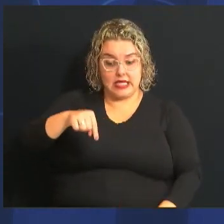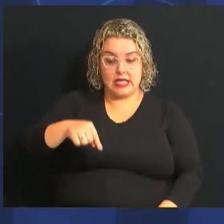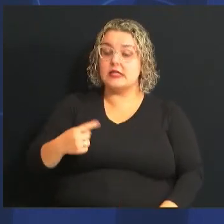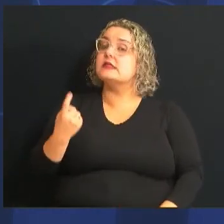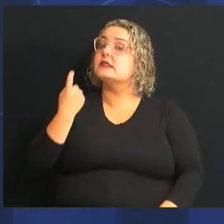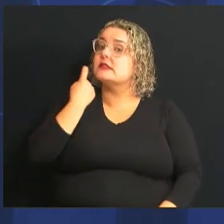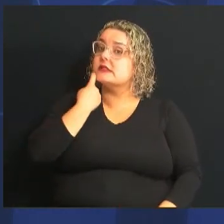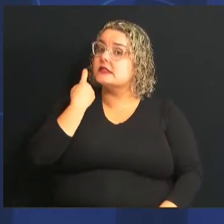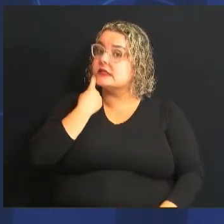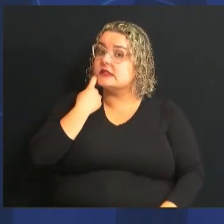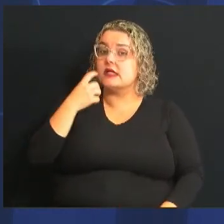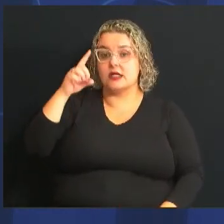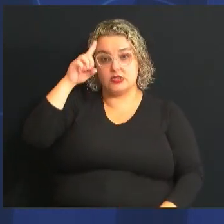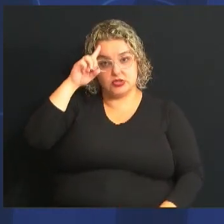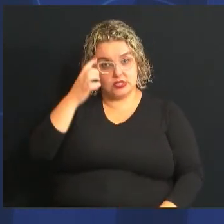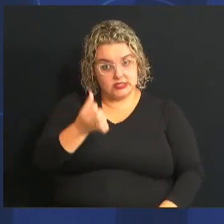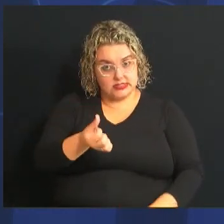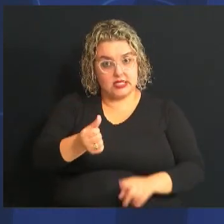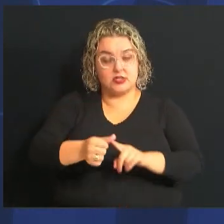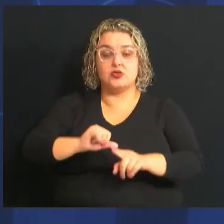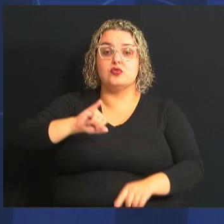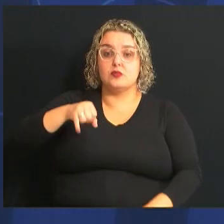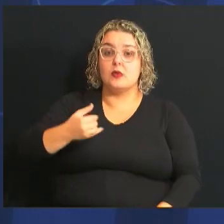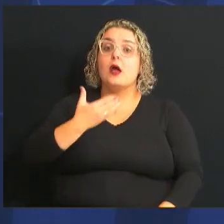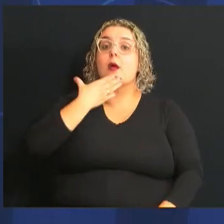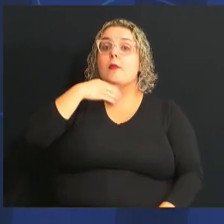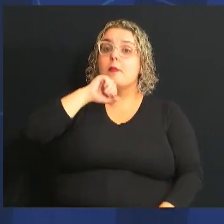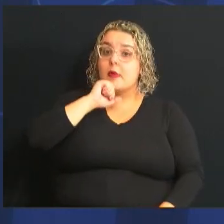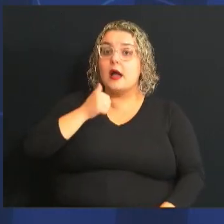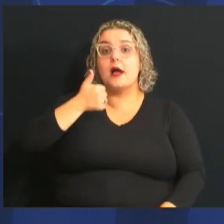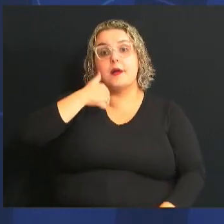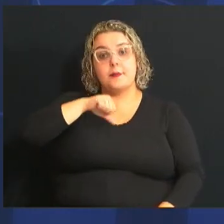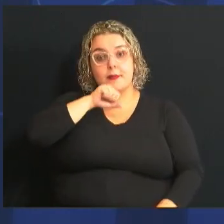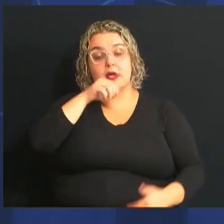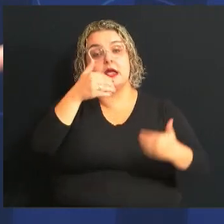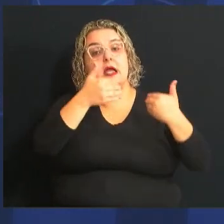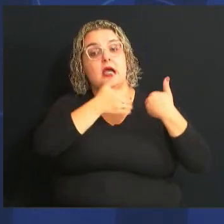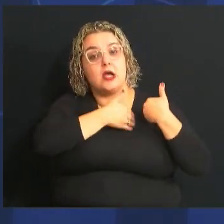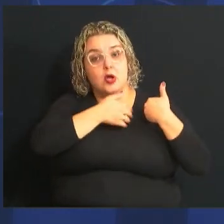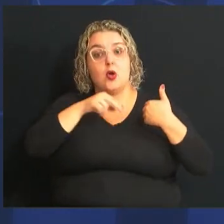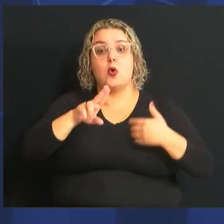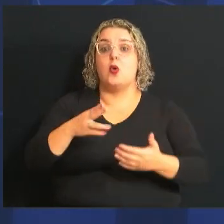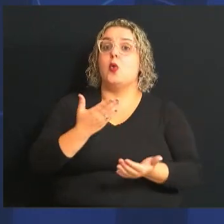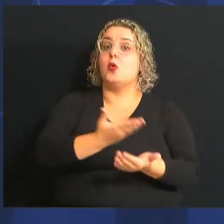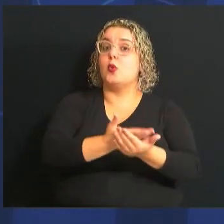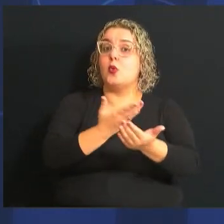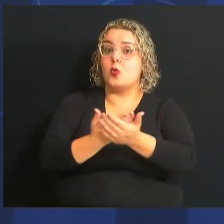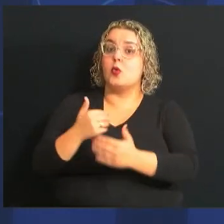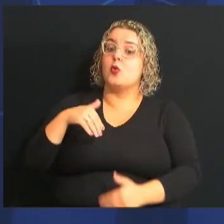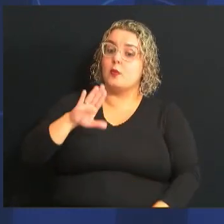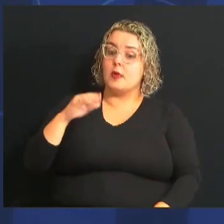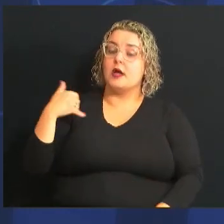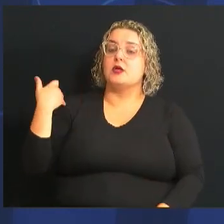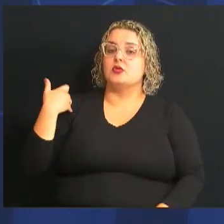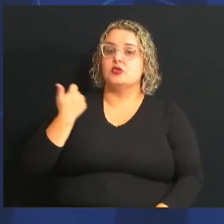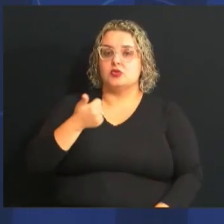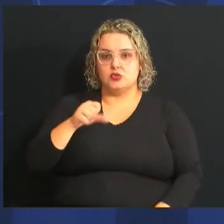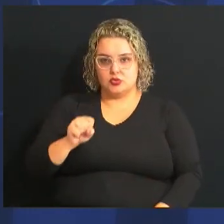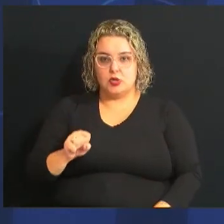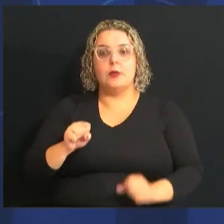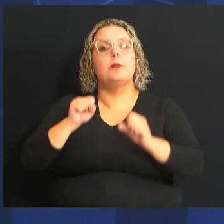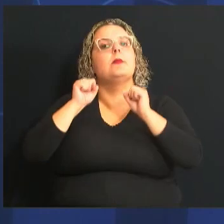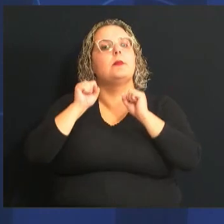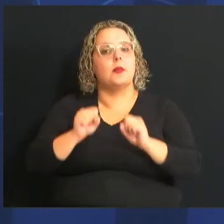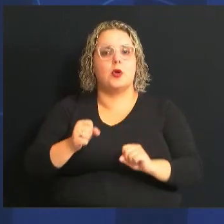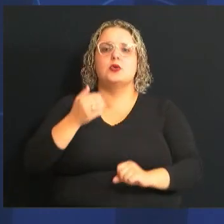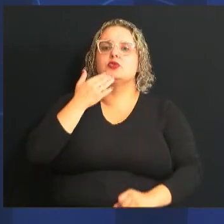dia 6 de janeiro. Então, pais responsáveis ou estudantes com mais de 18 anos podem pedir